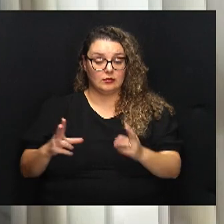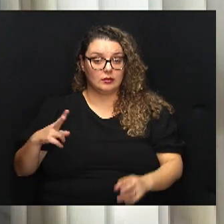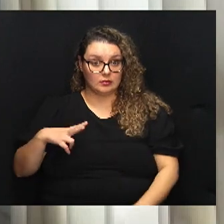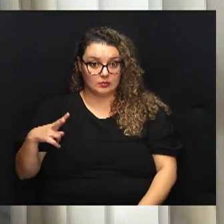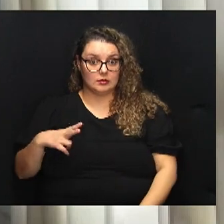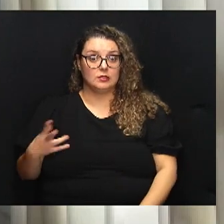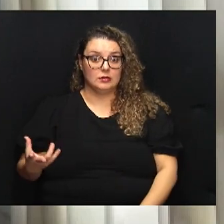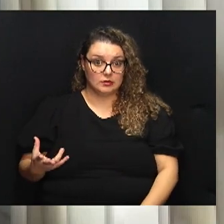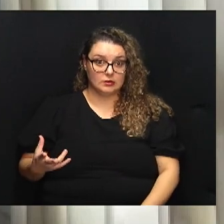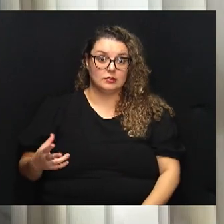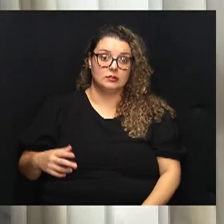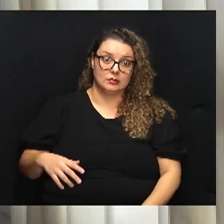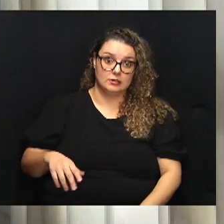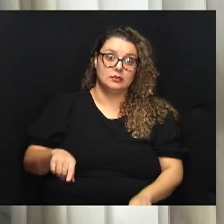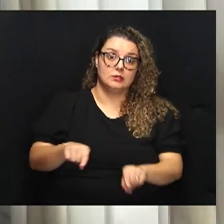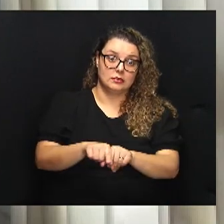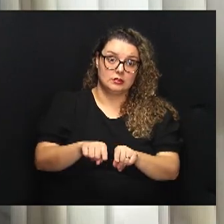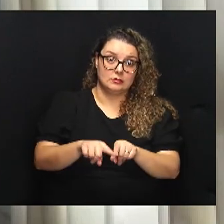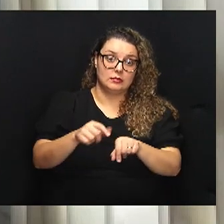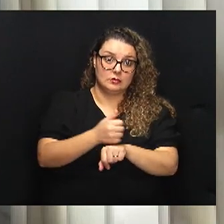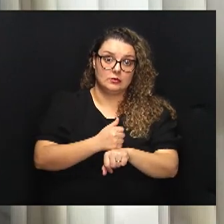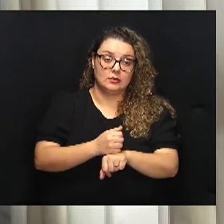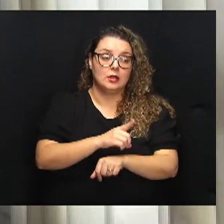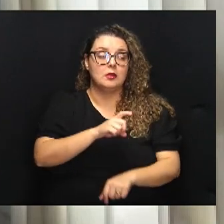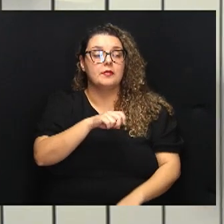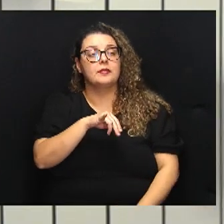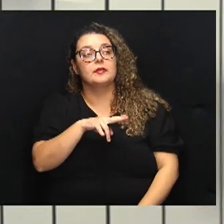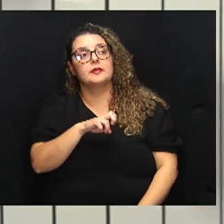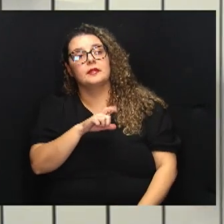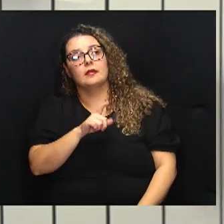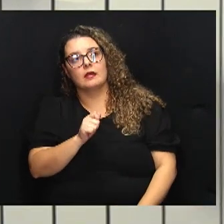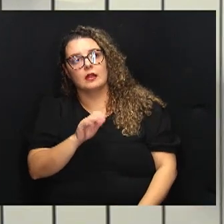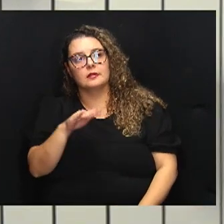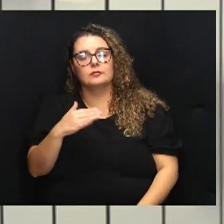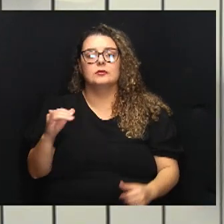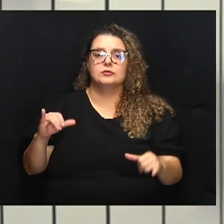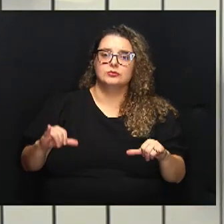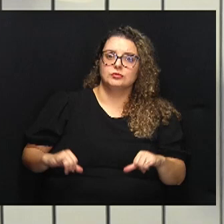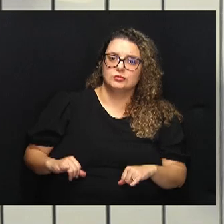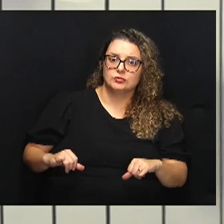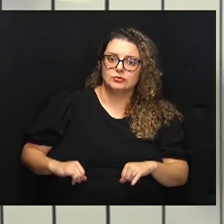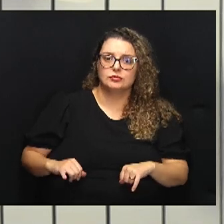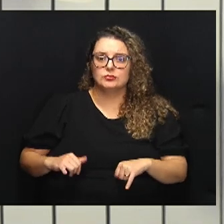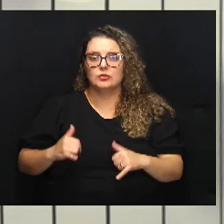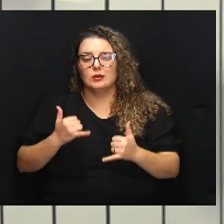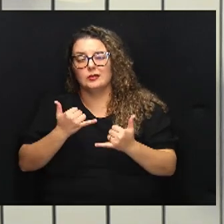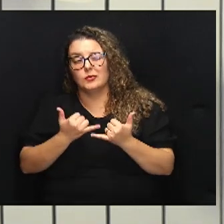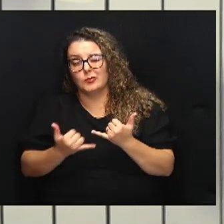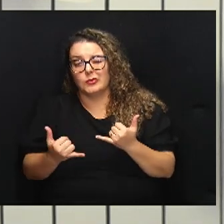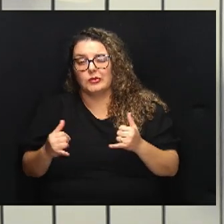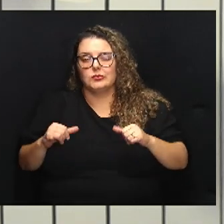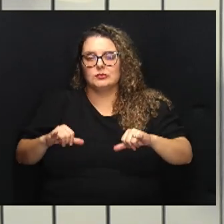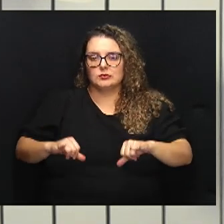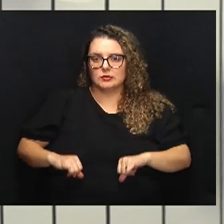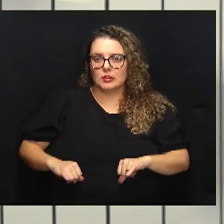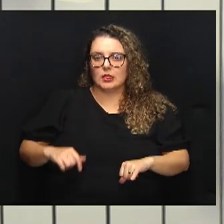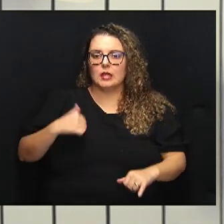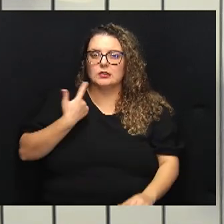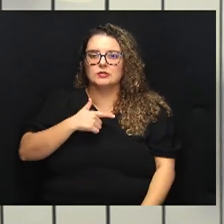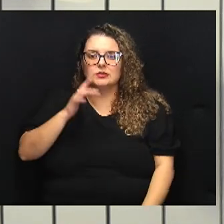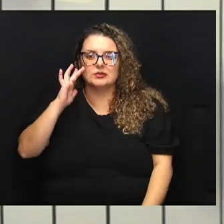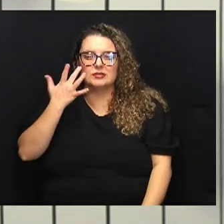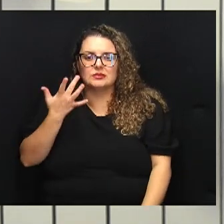profissionais, inclusive. Ô, Daniela, quando a gente está sofrendo, está no meio da dor, a gente tende a achar que